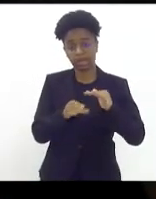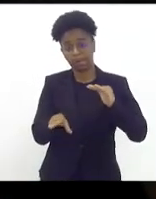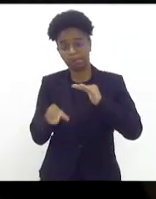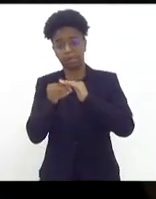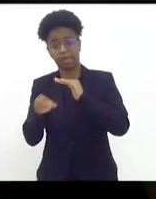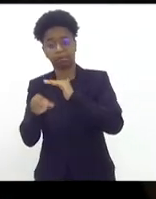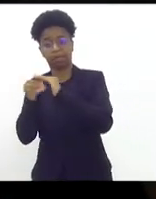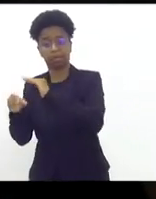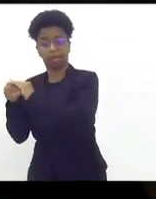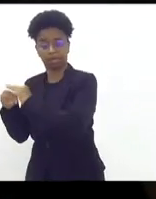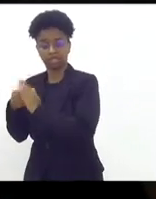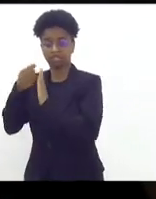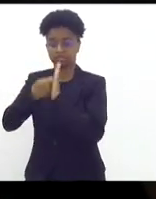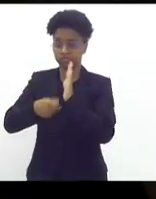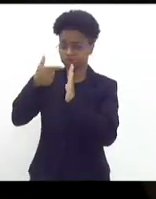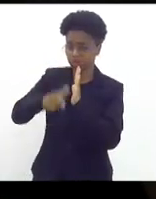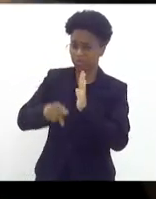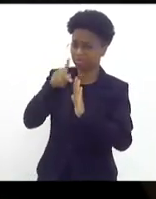e reescrever o projeto.